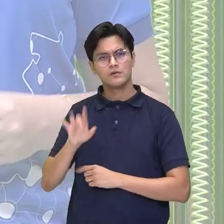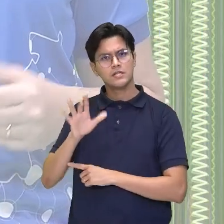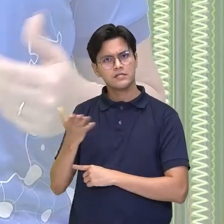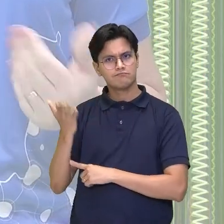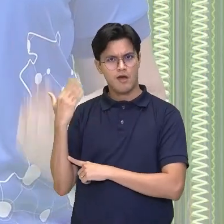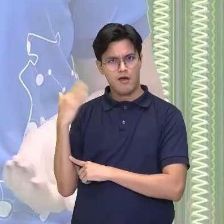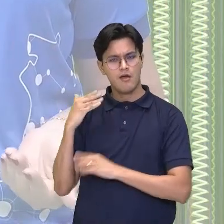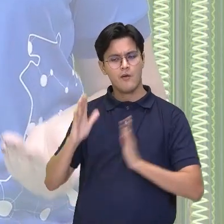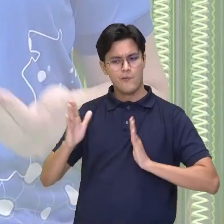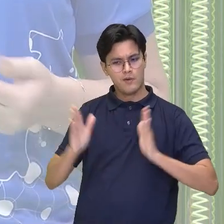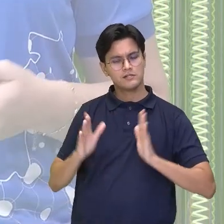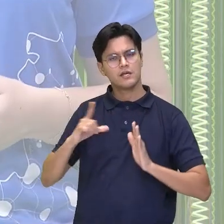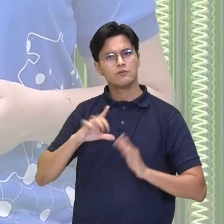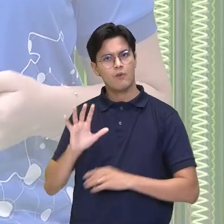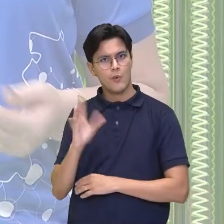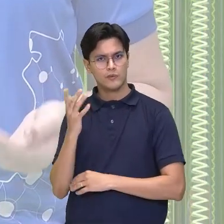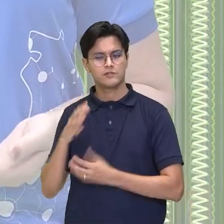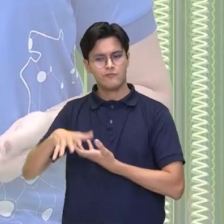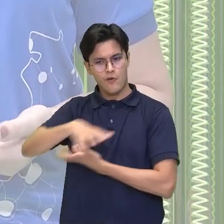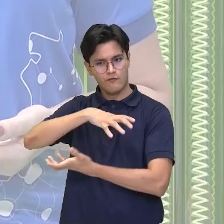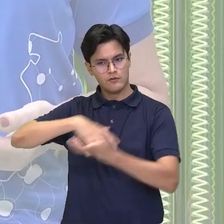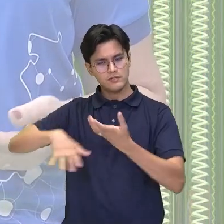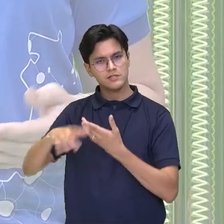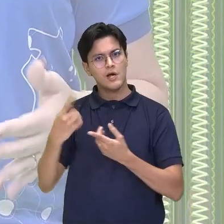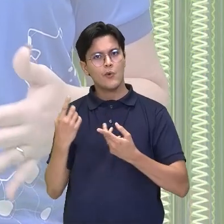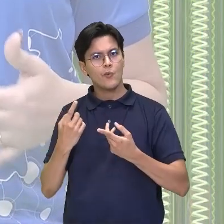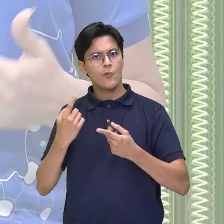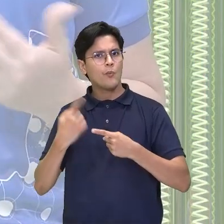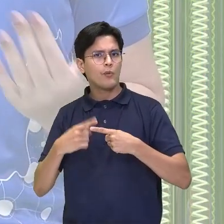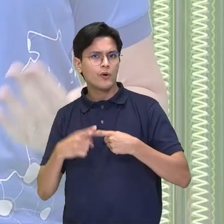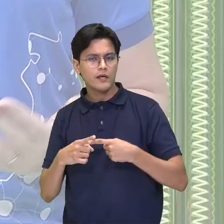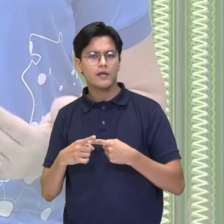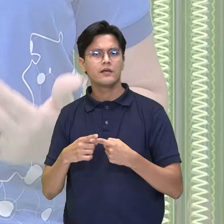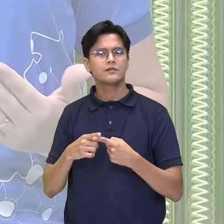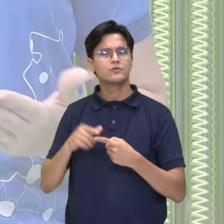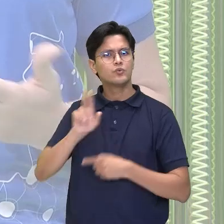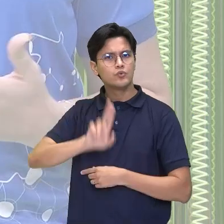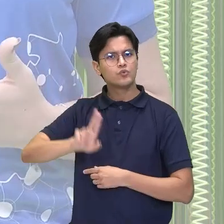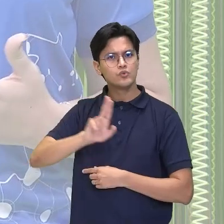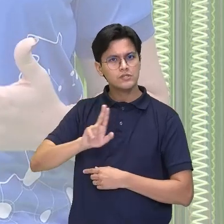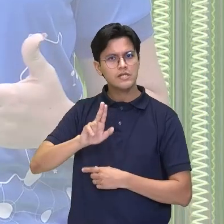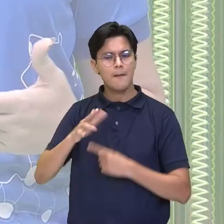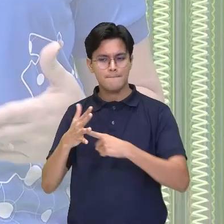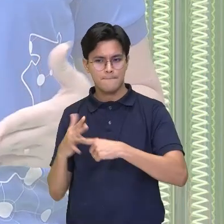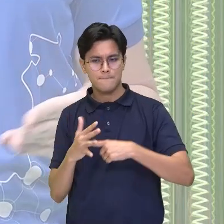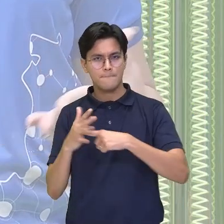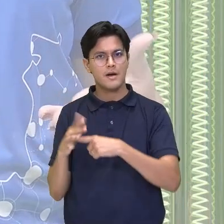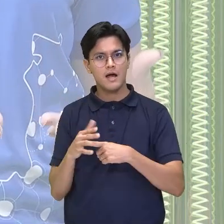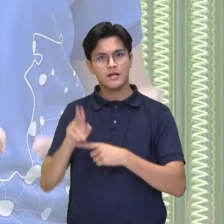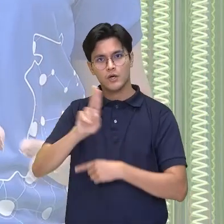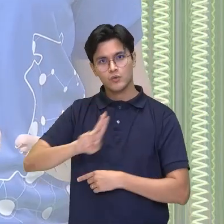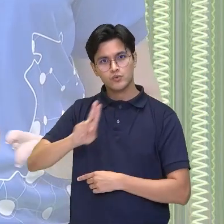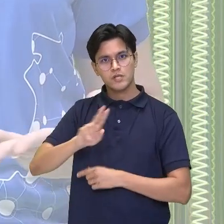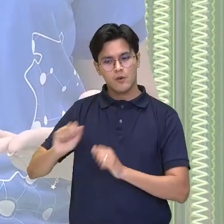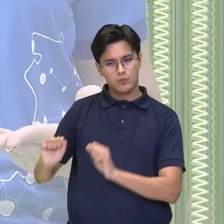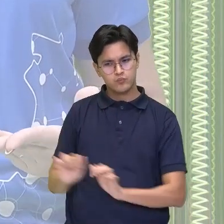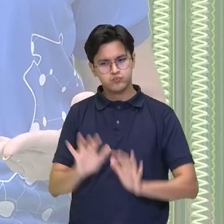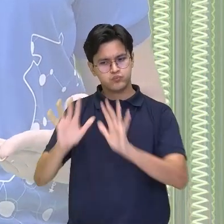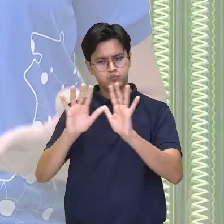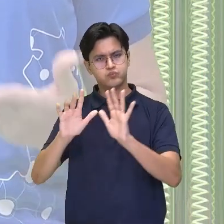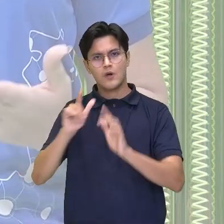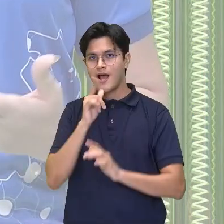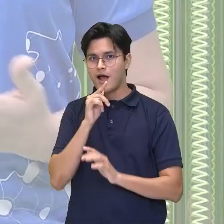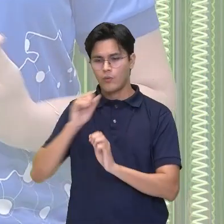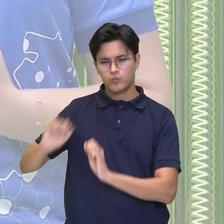porque eram utilizadas máquinas a vapor. Então, era muito comum utilizar máquinas que eram movimentadas pelo vapor de